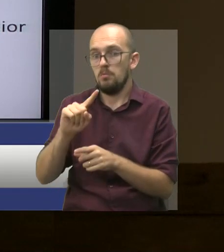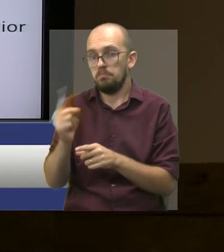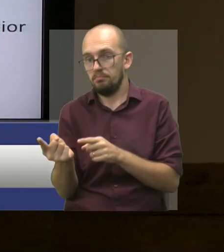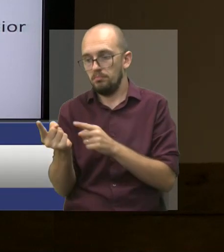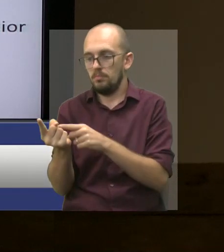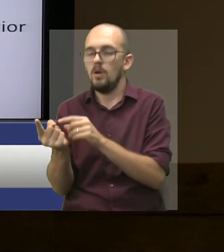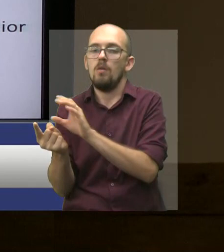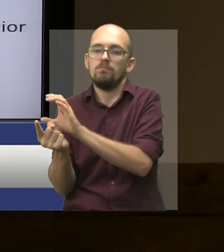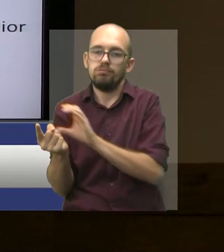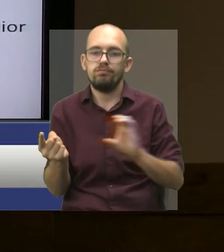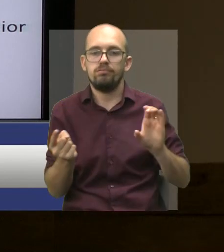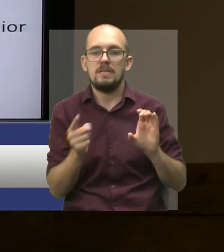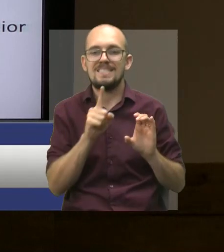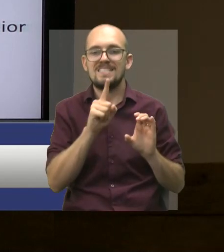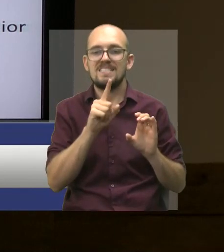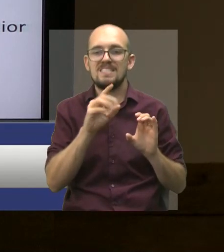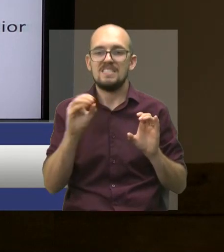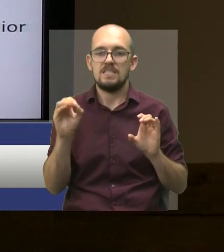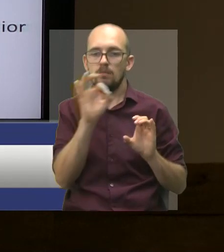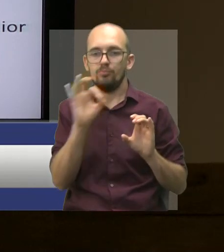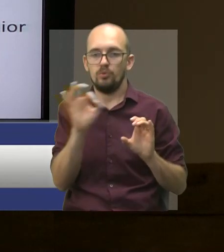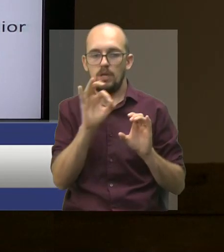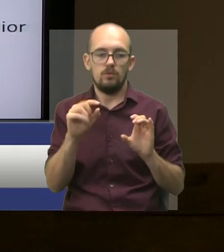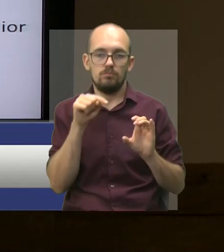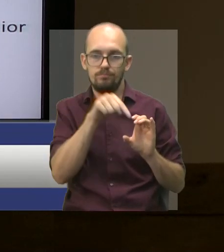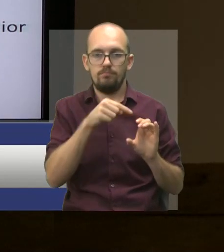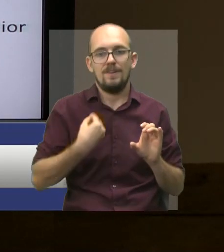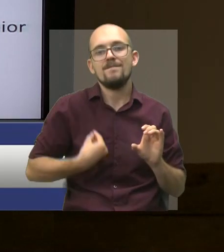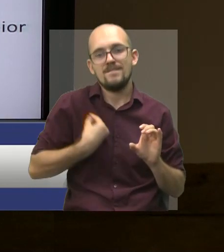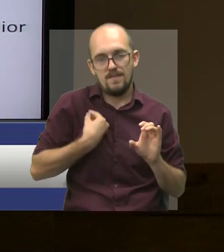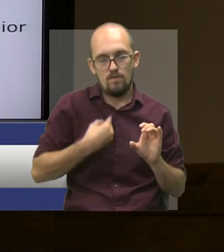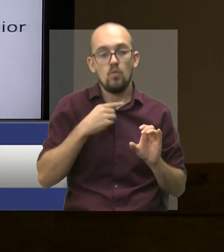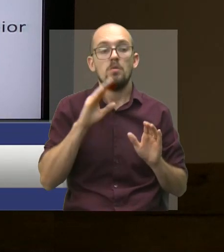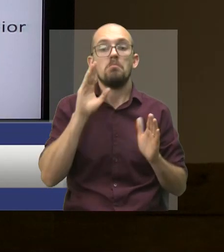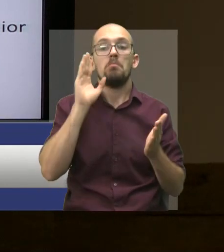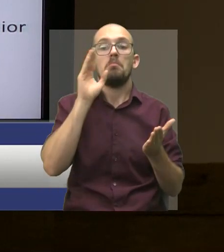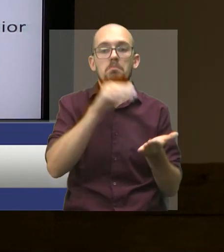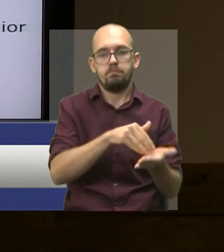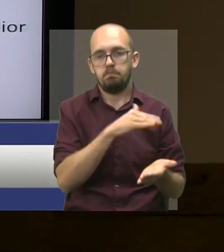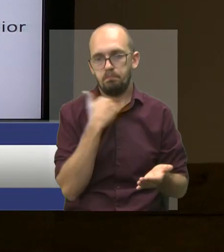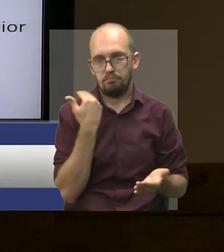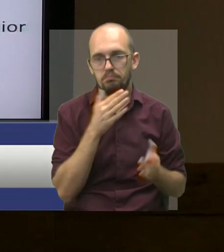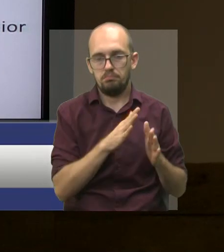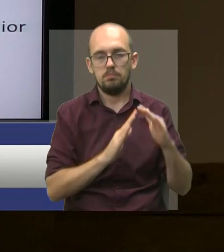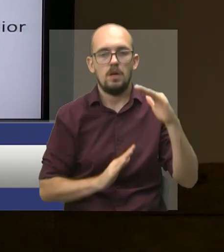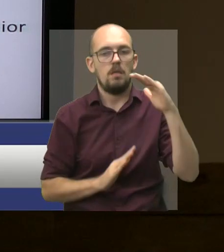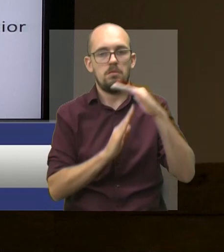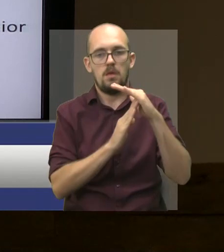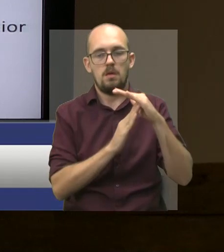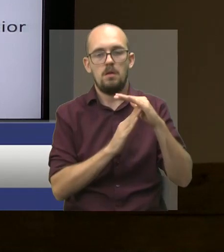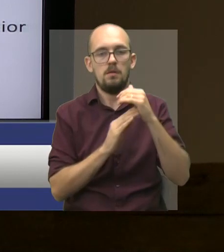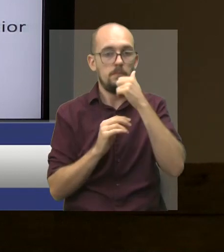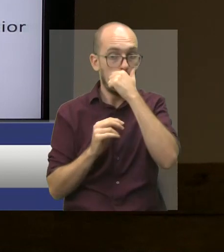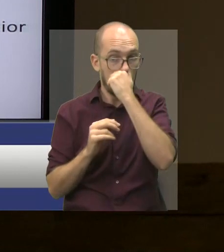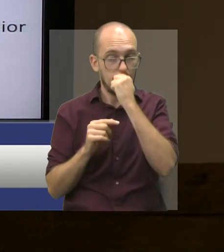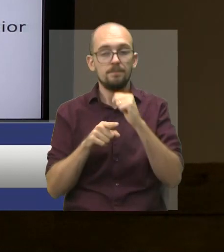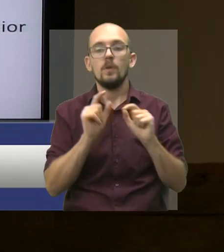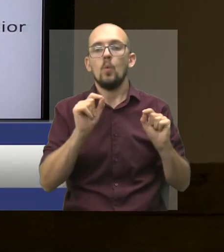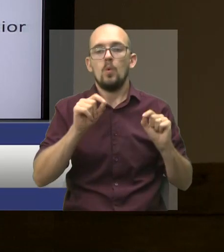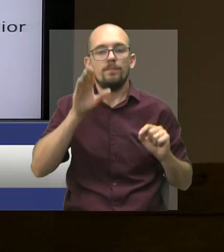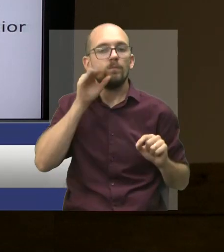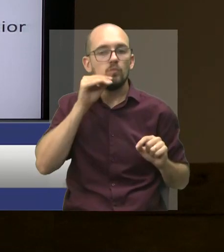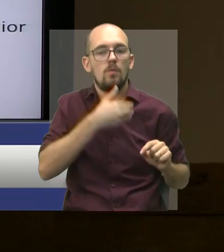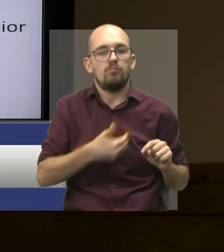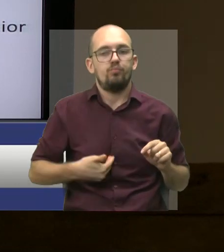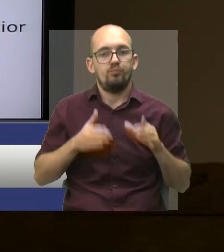vivo enquanto nativa, até o teto do regime geral da Previdência Social, isso para os servidores